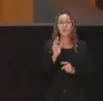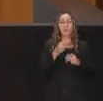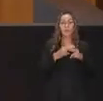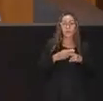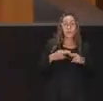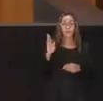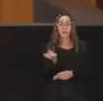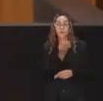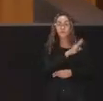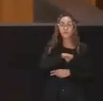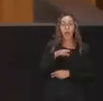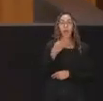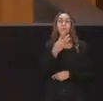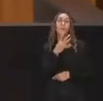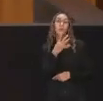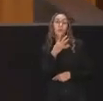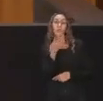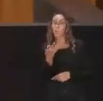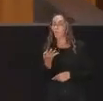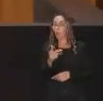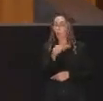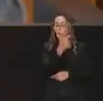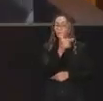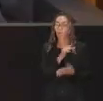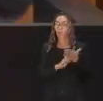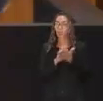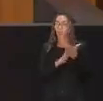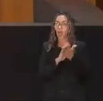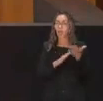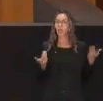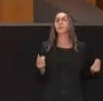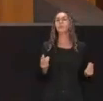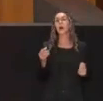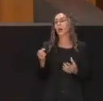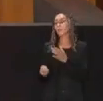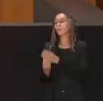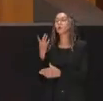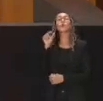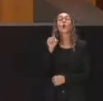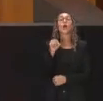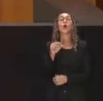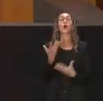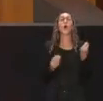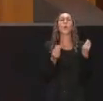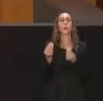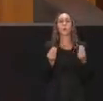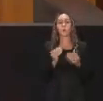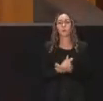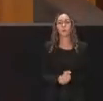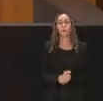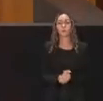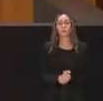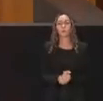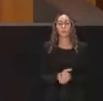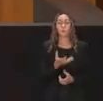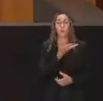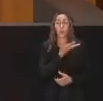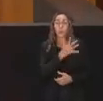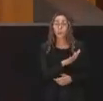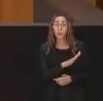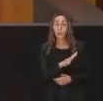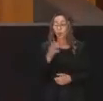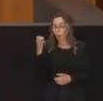conhecer. Vai na casa do produtor, não tem um machado, não tem um enxadão, que produtor você é? Não deu certo com o